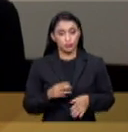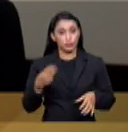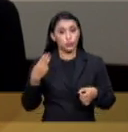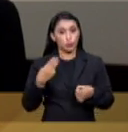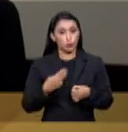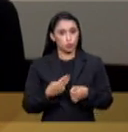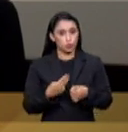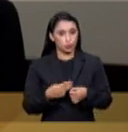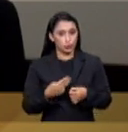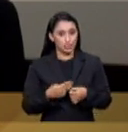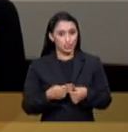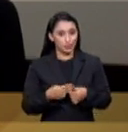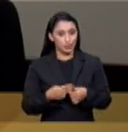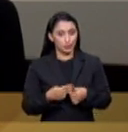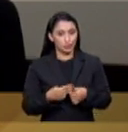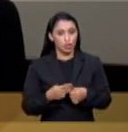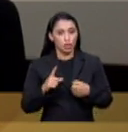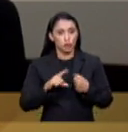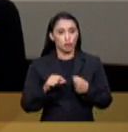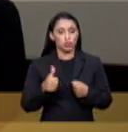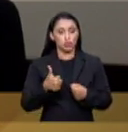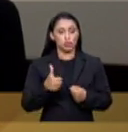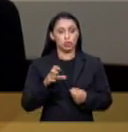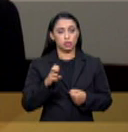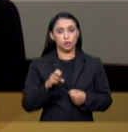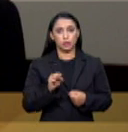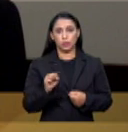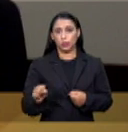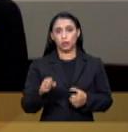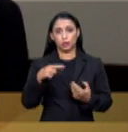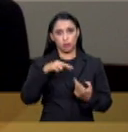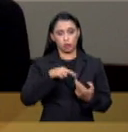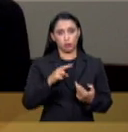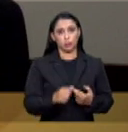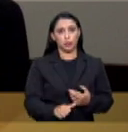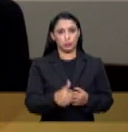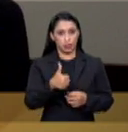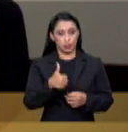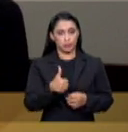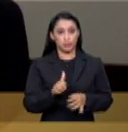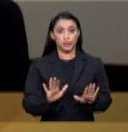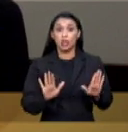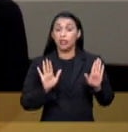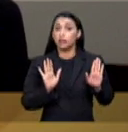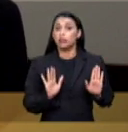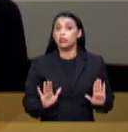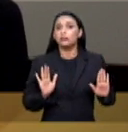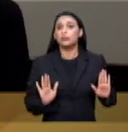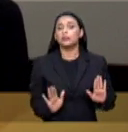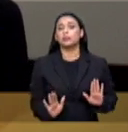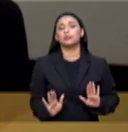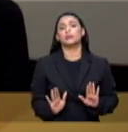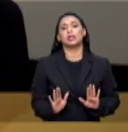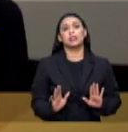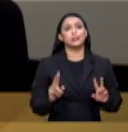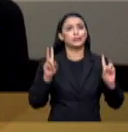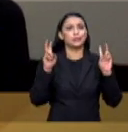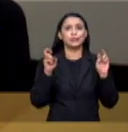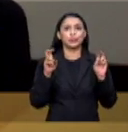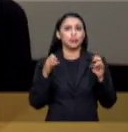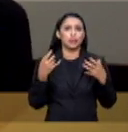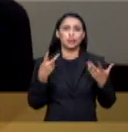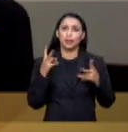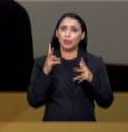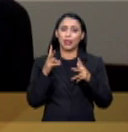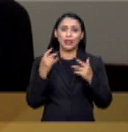municipal, ou seja, interpretação do artigo 158, inciso 1º. Mas a questão é exatamente a mesma. O que